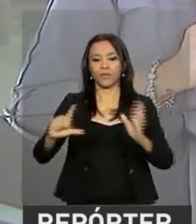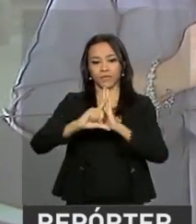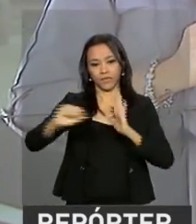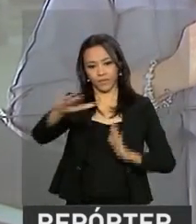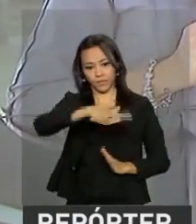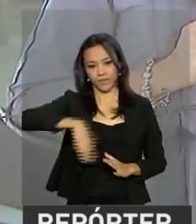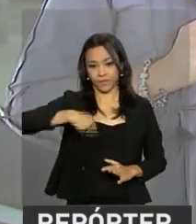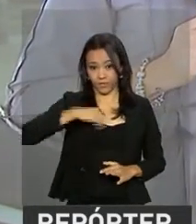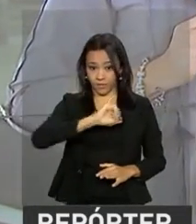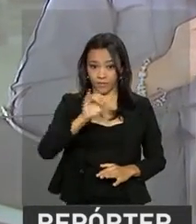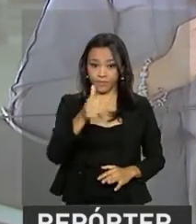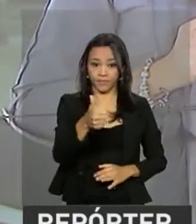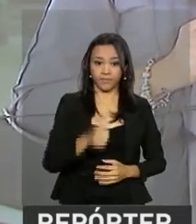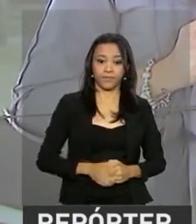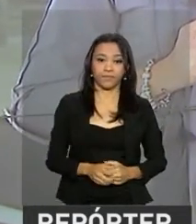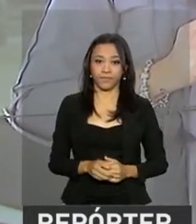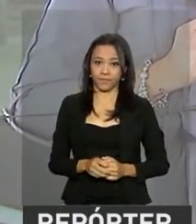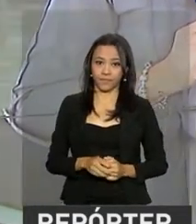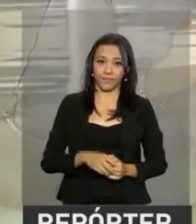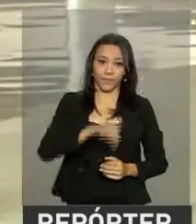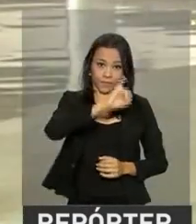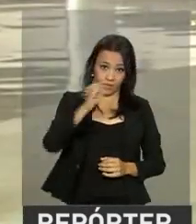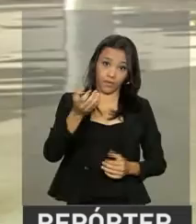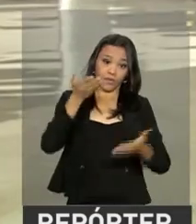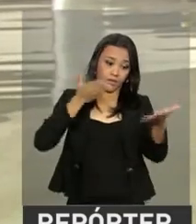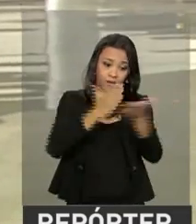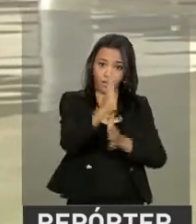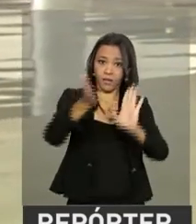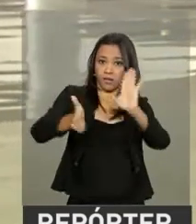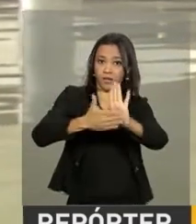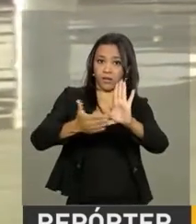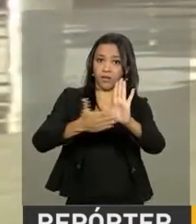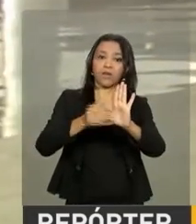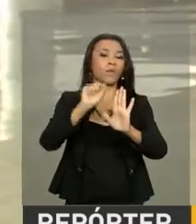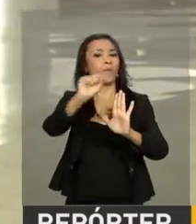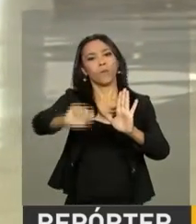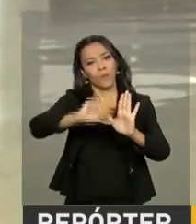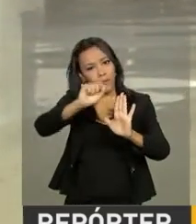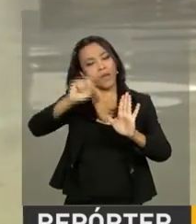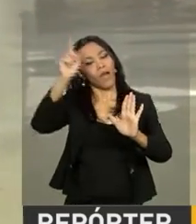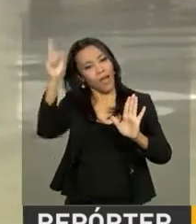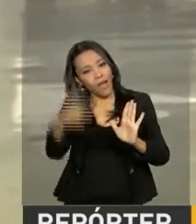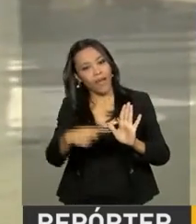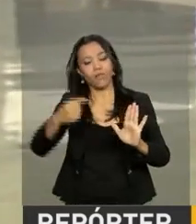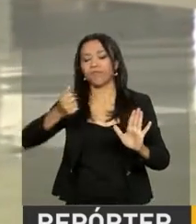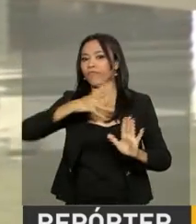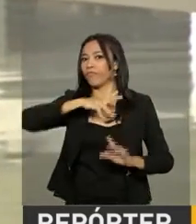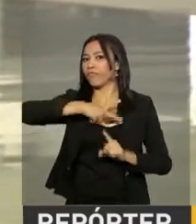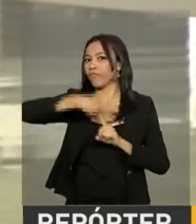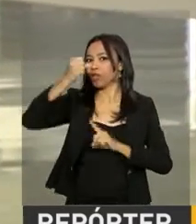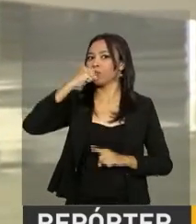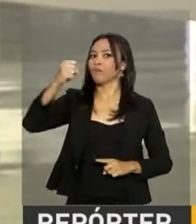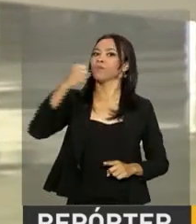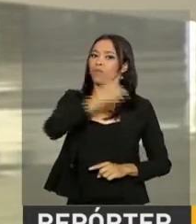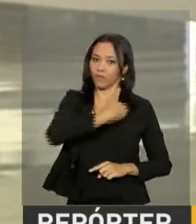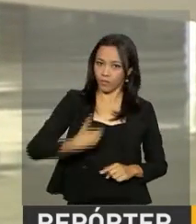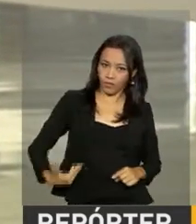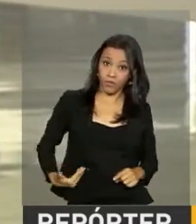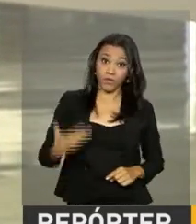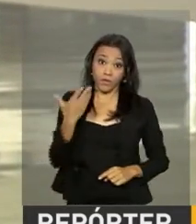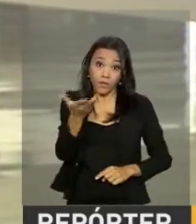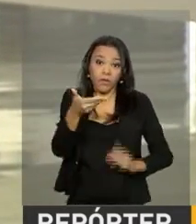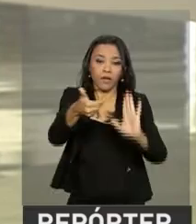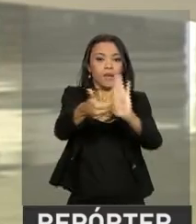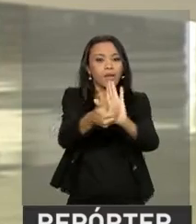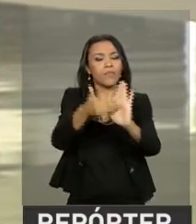Oi, Thaísa. Oi, Leandro. A aprovação da proposta de emenda à Constituição foi considerada uma vitória pelo governo. A Câmara dos